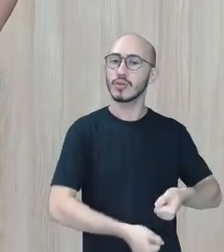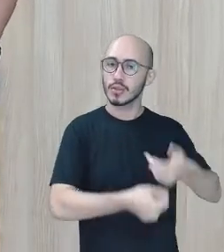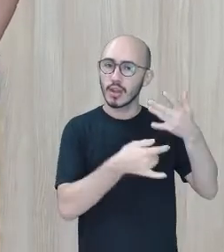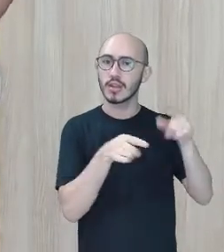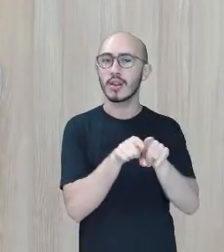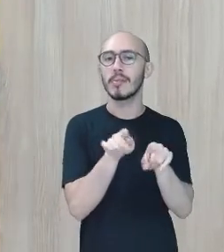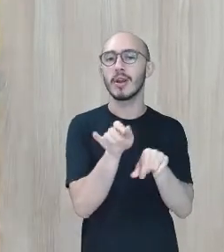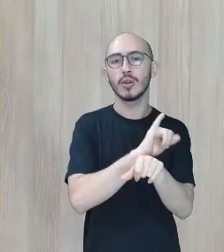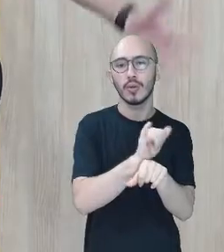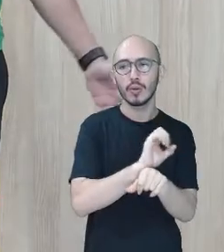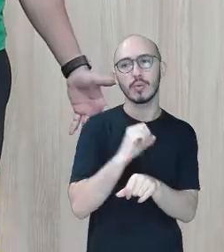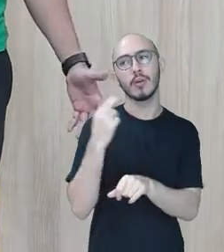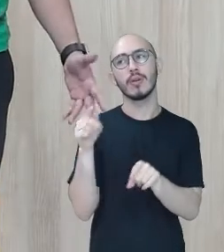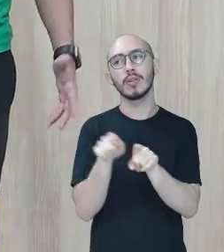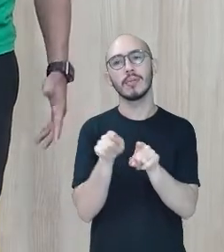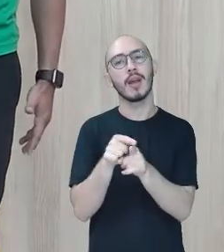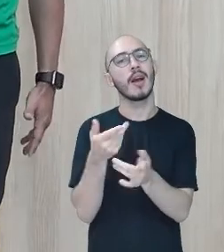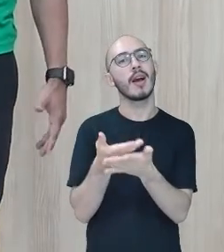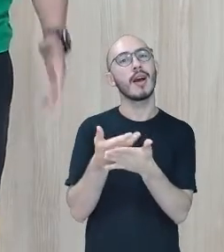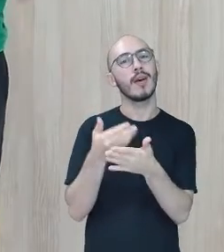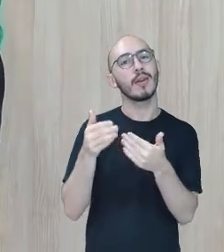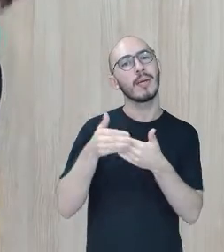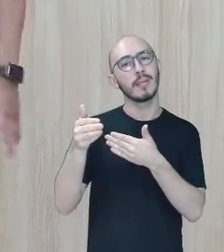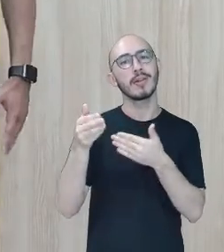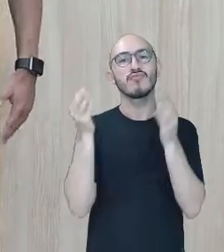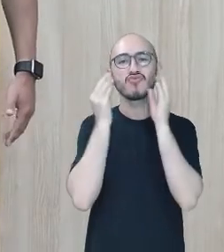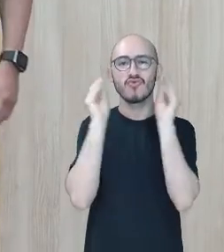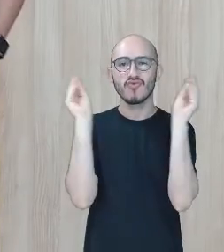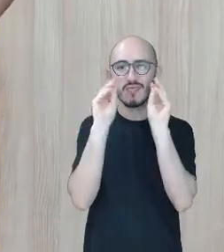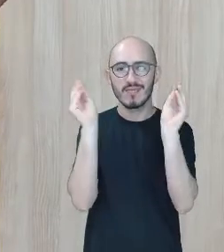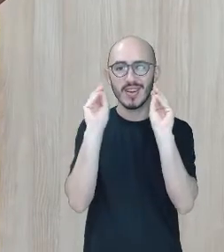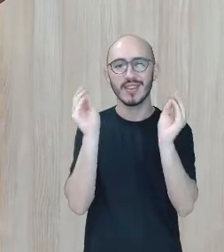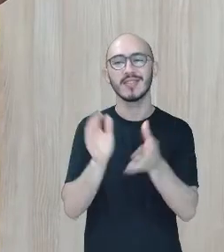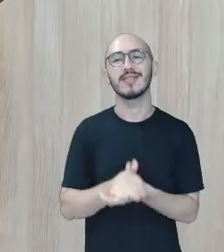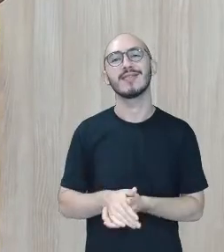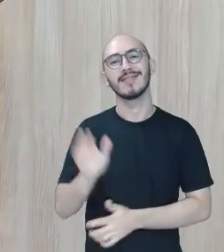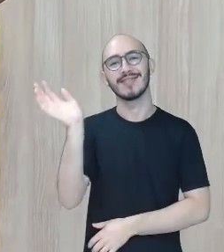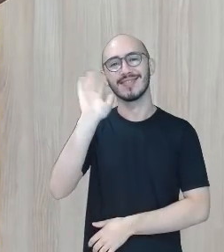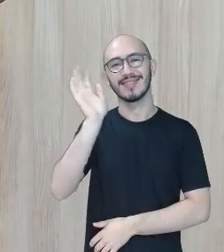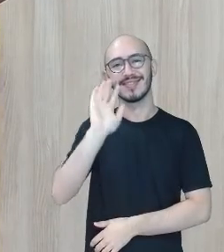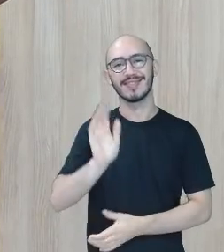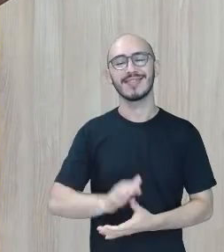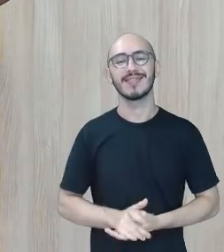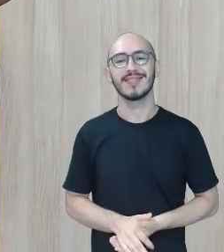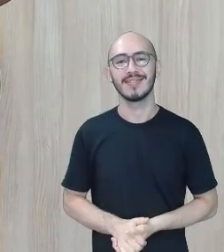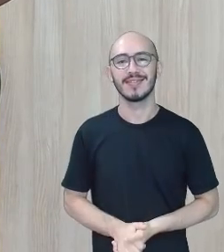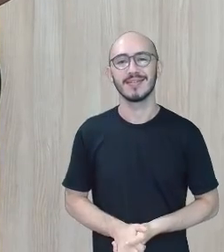tanto no YouTube quanto na nossa próxima aula. Um cheiro no seu coração e até lá.